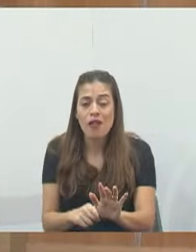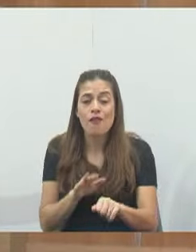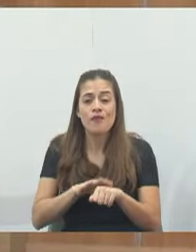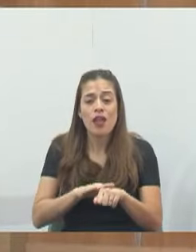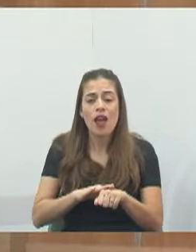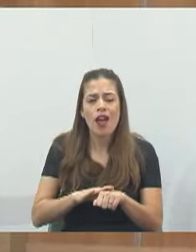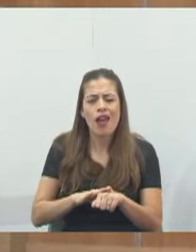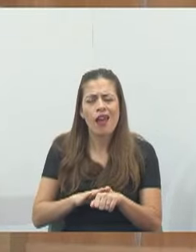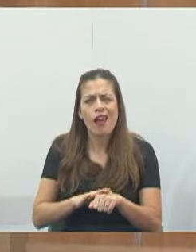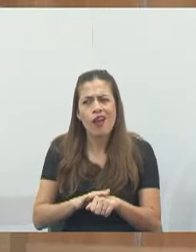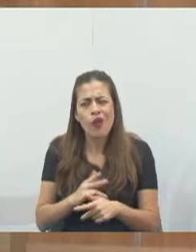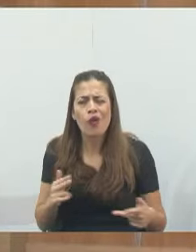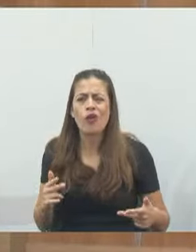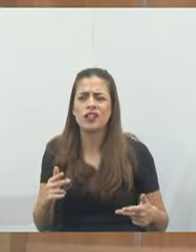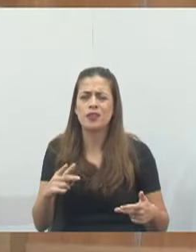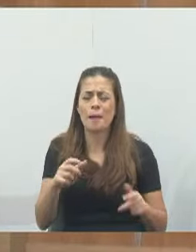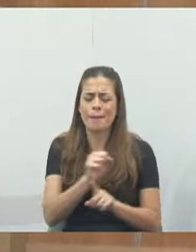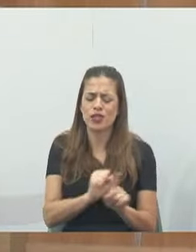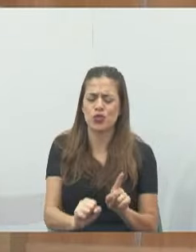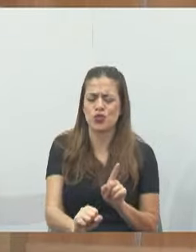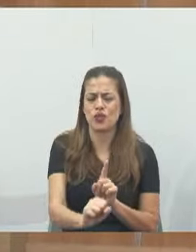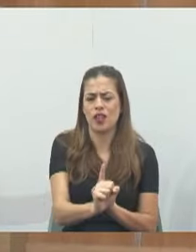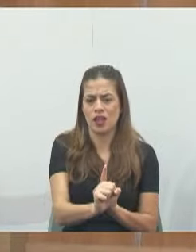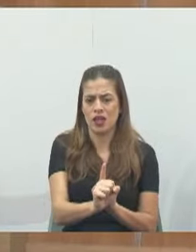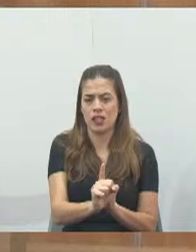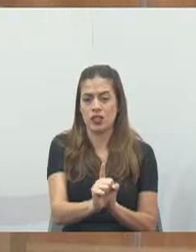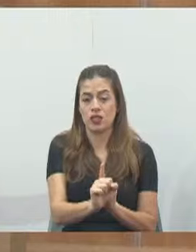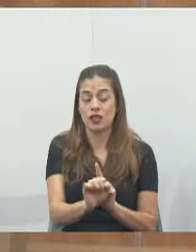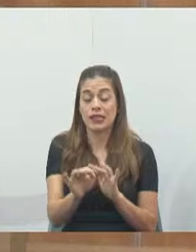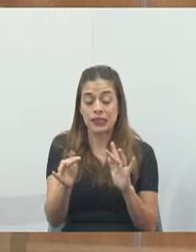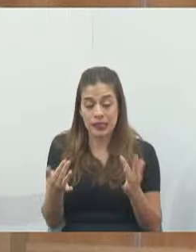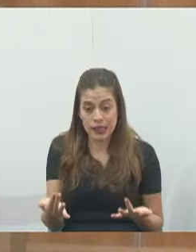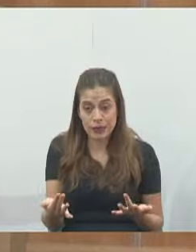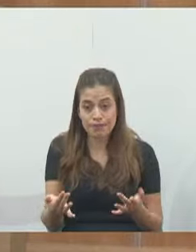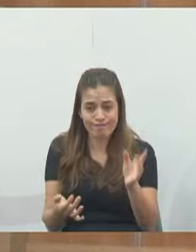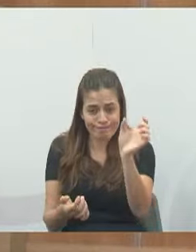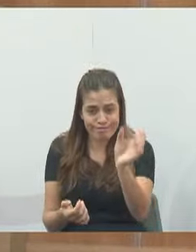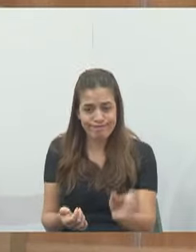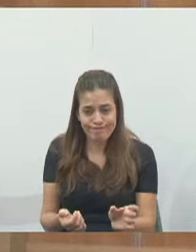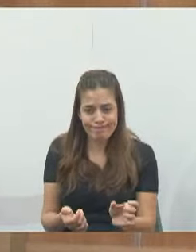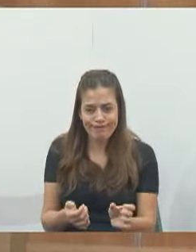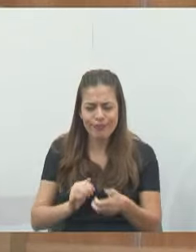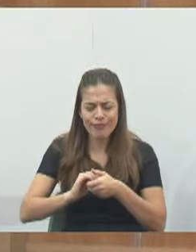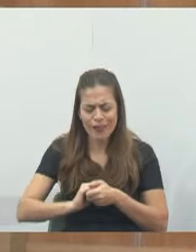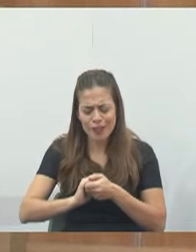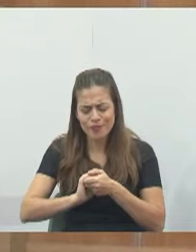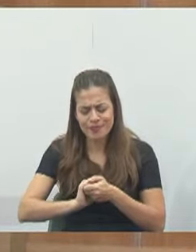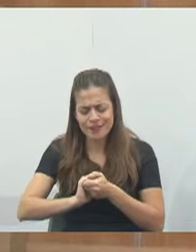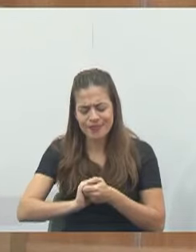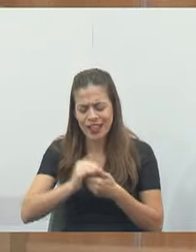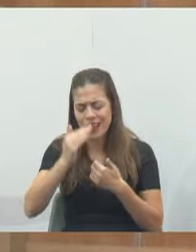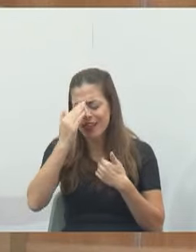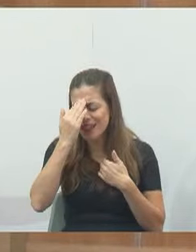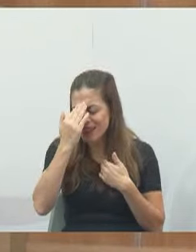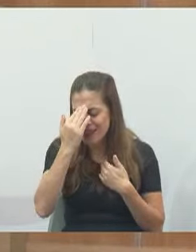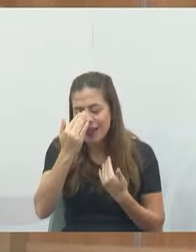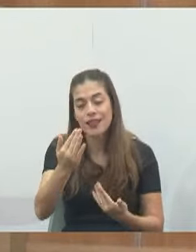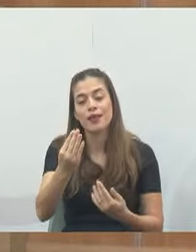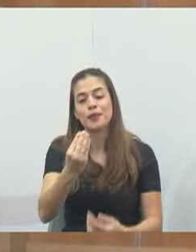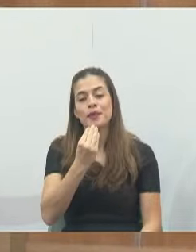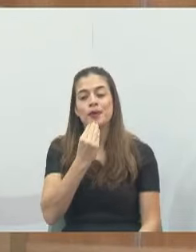algo para a nossa sociedade. Então, Fabrício, eu quero te cumprimentar e agradecer